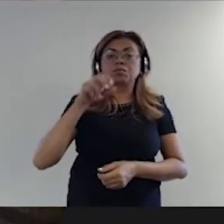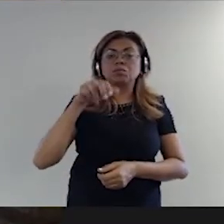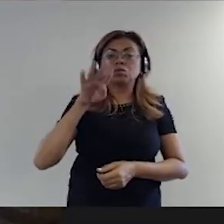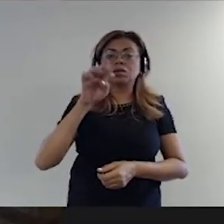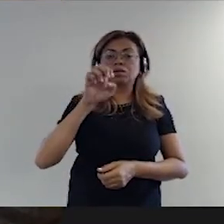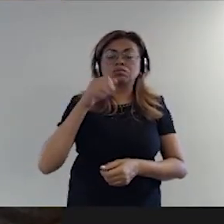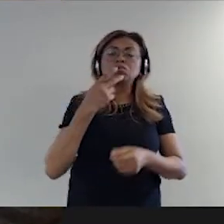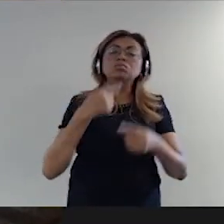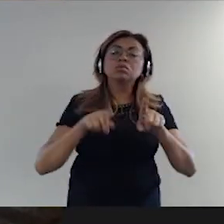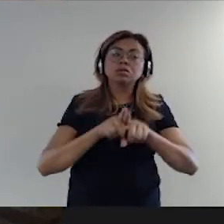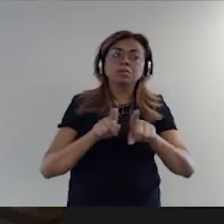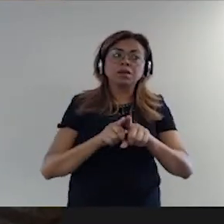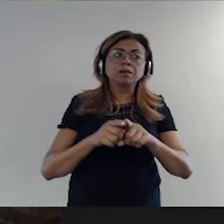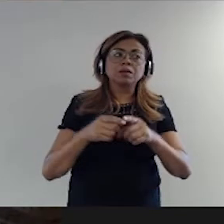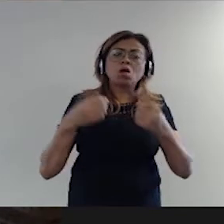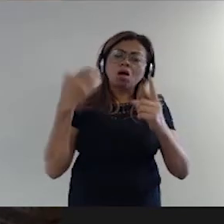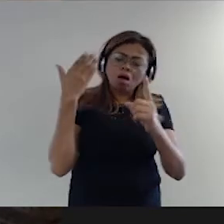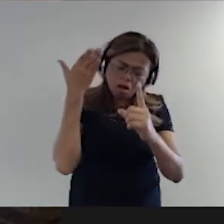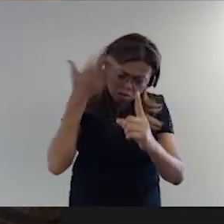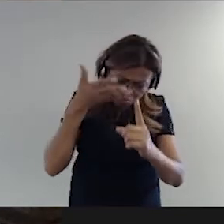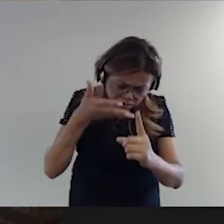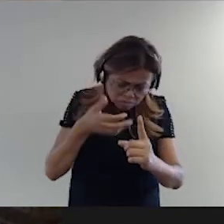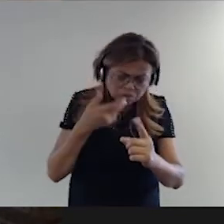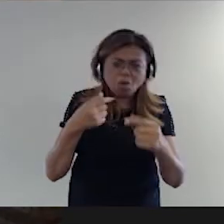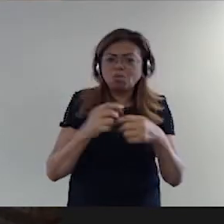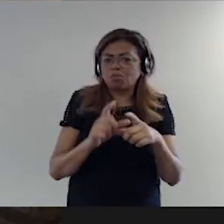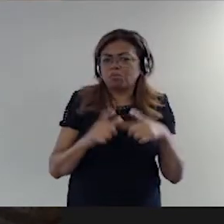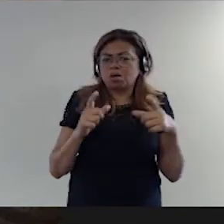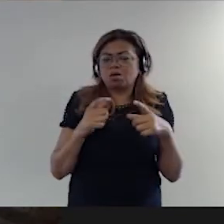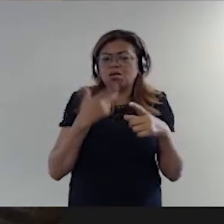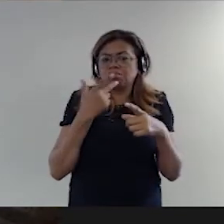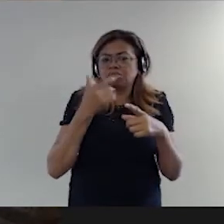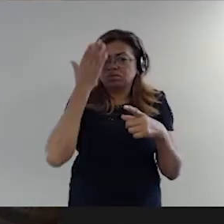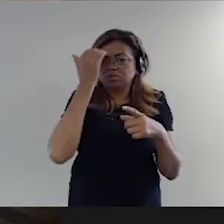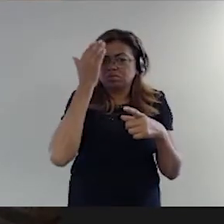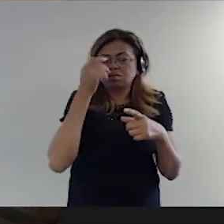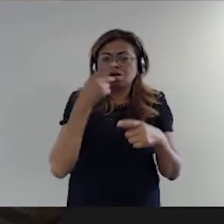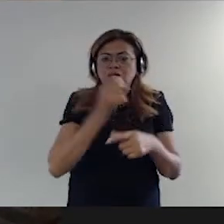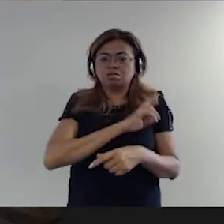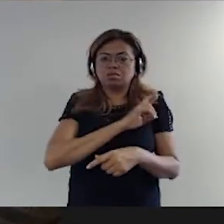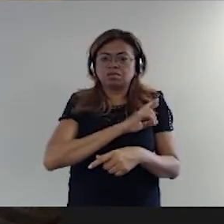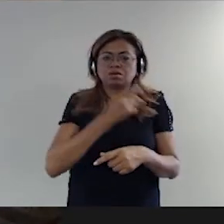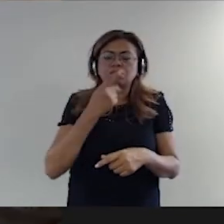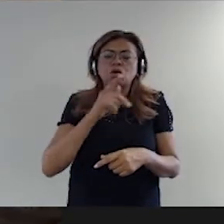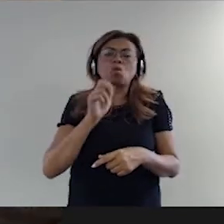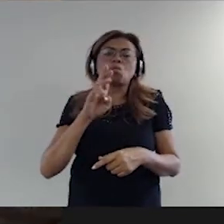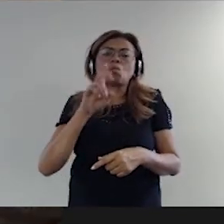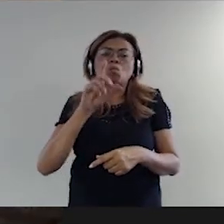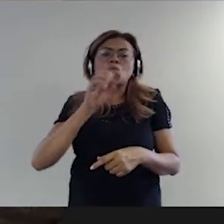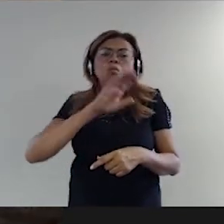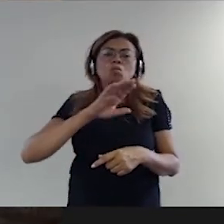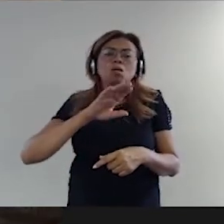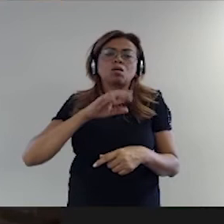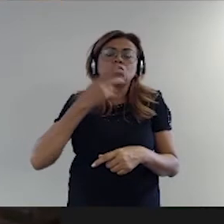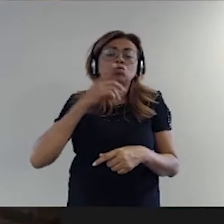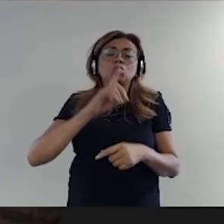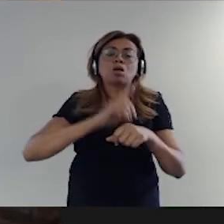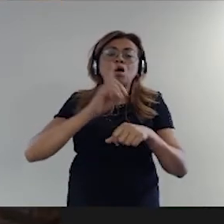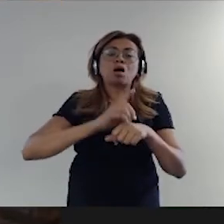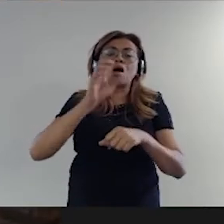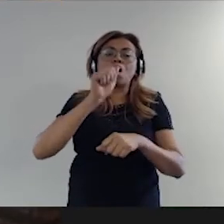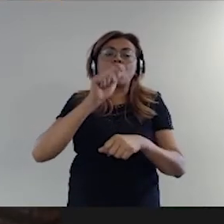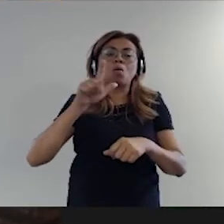dele, homenagear o maior ícone da advocacia do Amazonas, que foi o pai dele, doutor Alberto Simonetti, que na semana